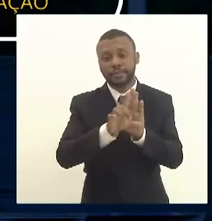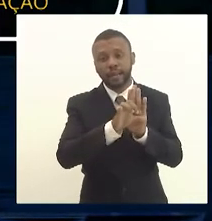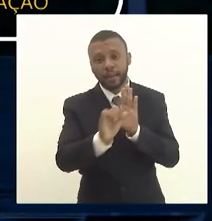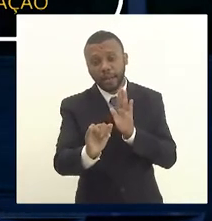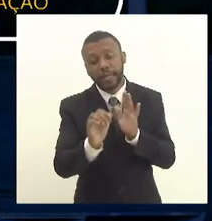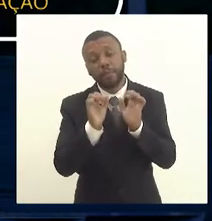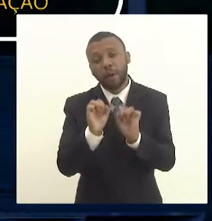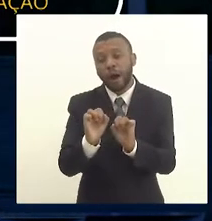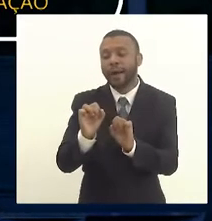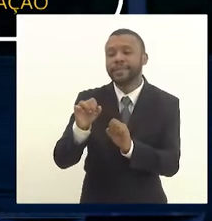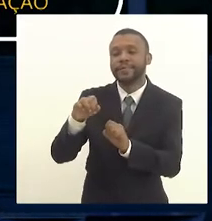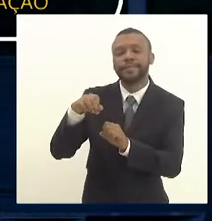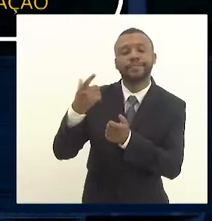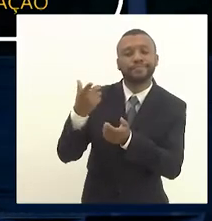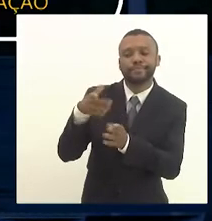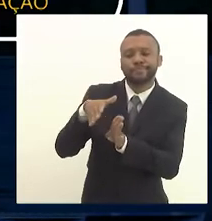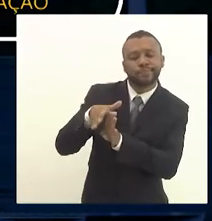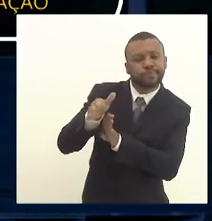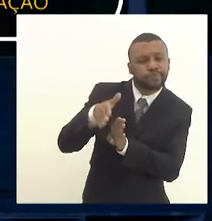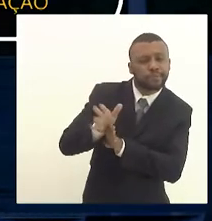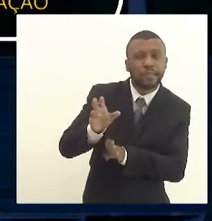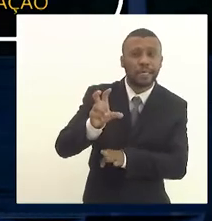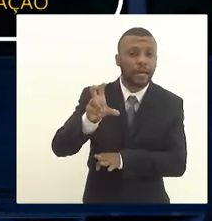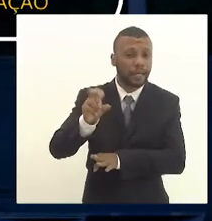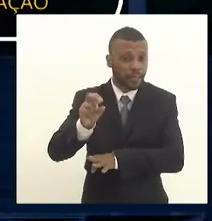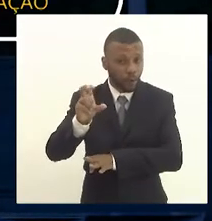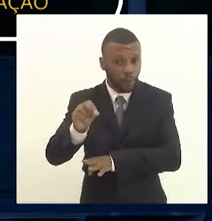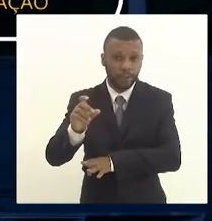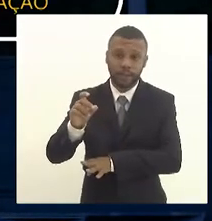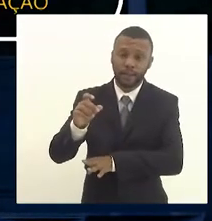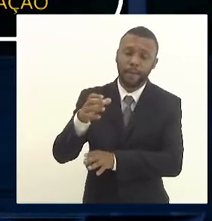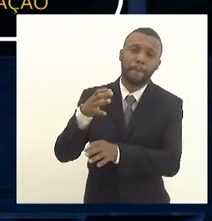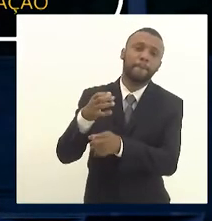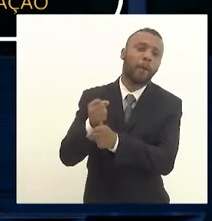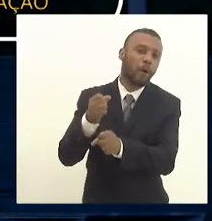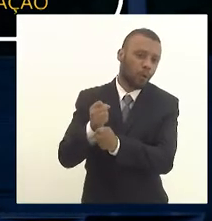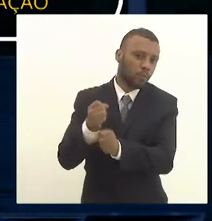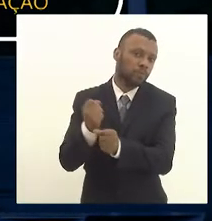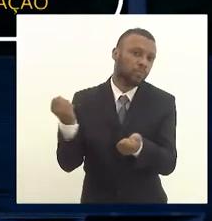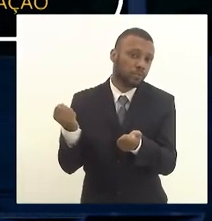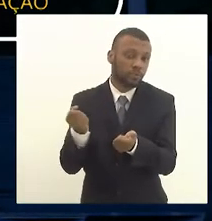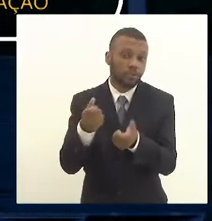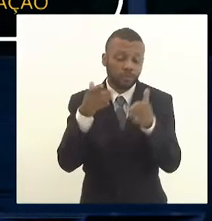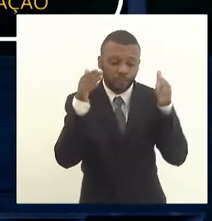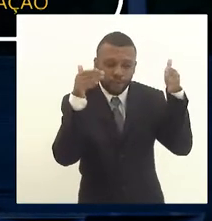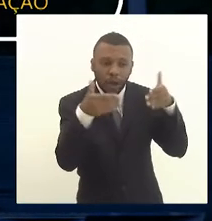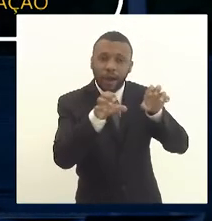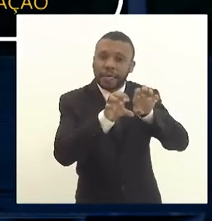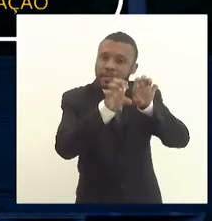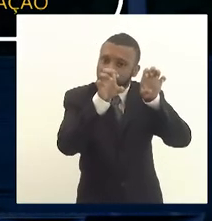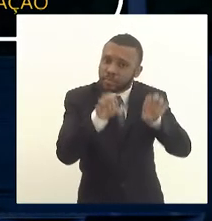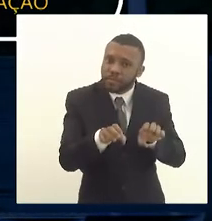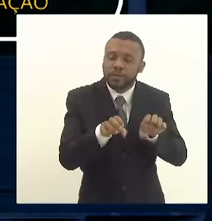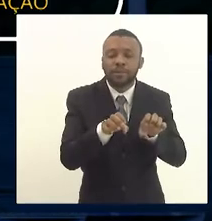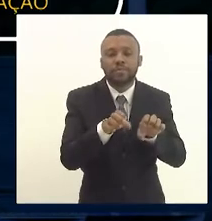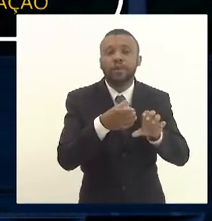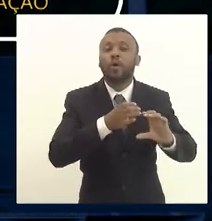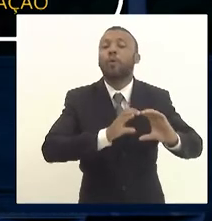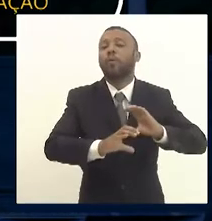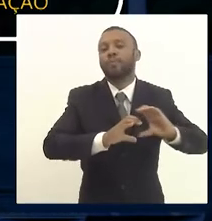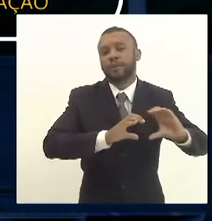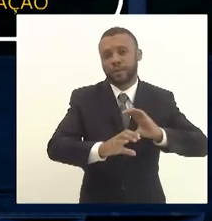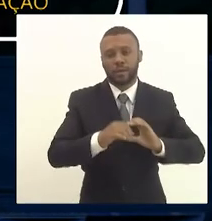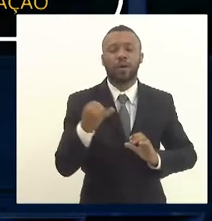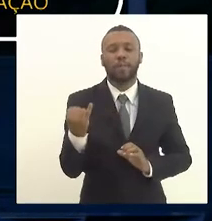já é atrativo quando se olha para a infraestrutura de telecomunicações necessárias nas grandes metrópoles, né? E aí, gente,